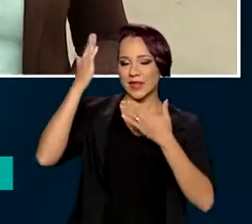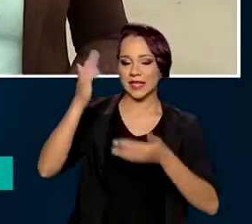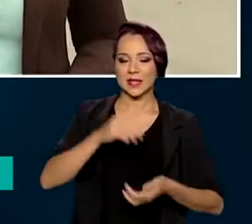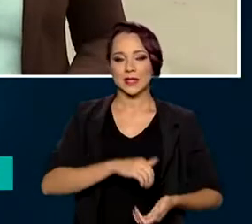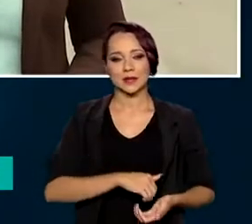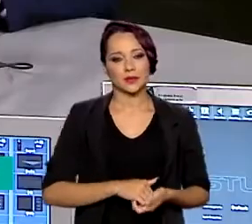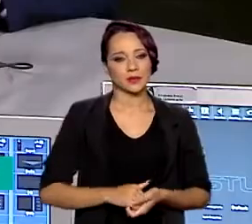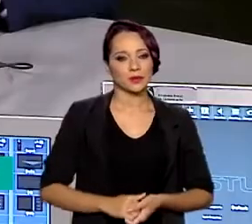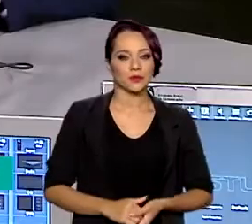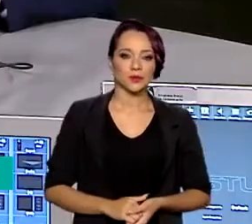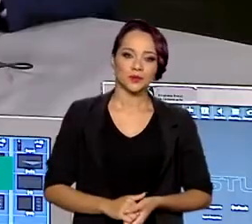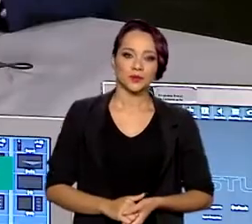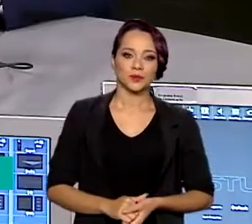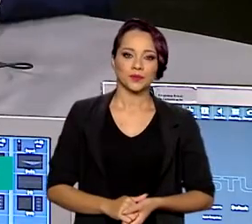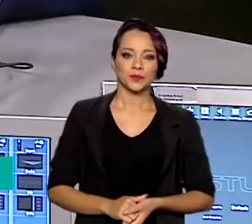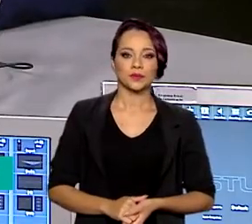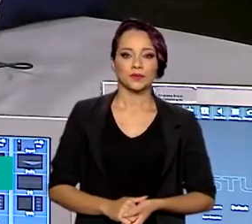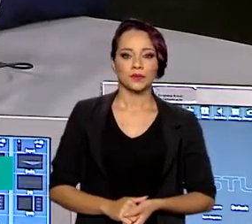Érica.